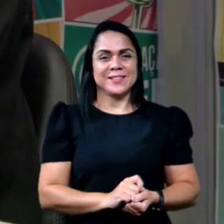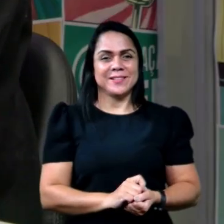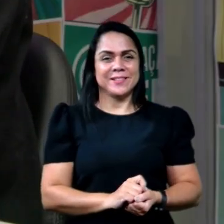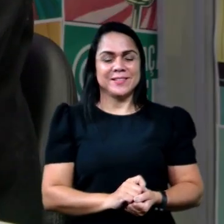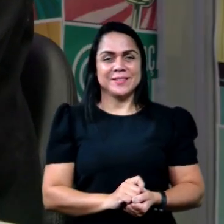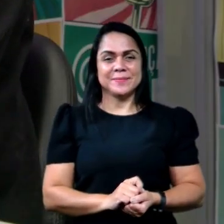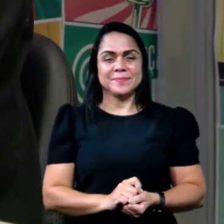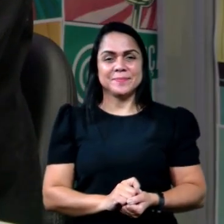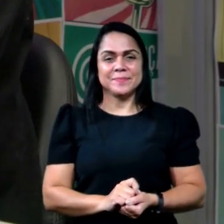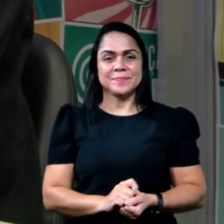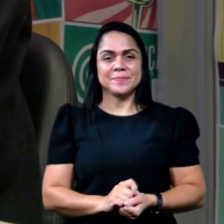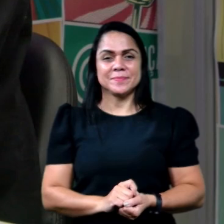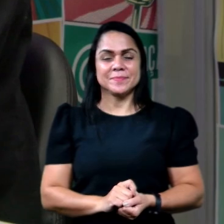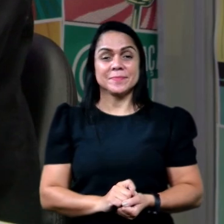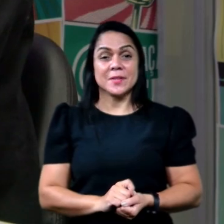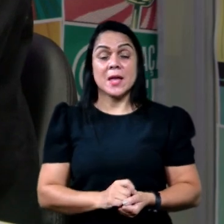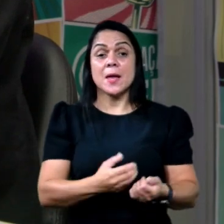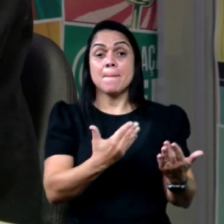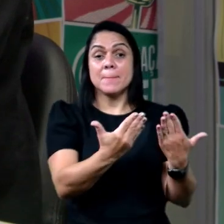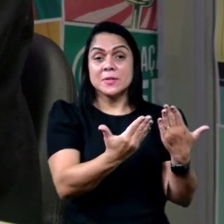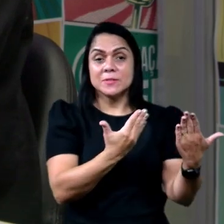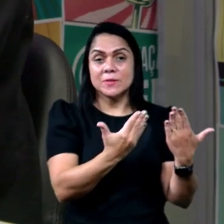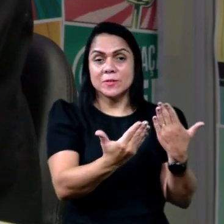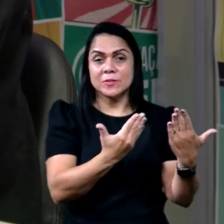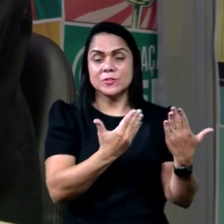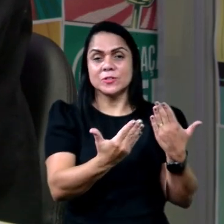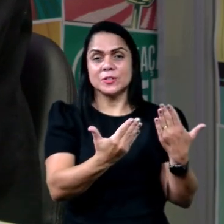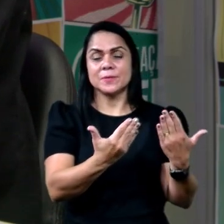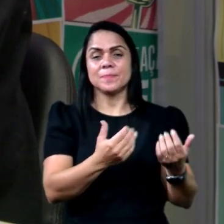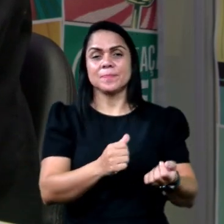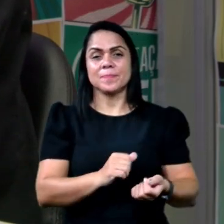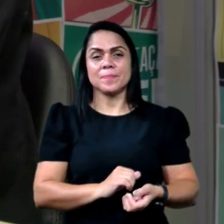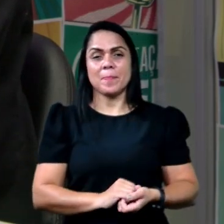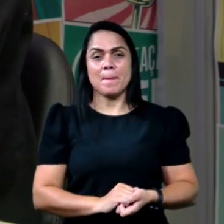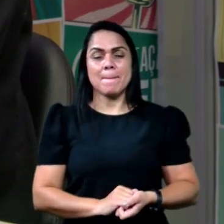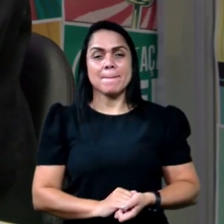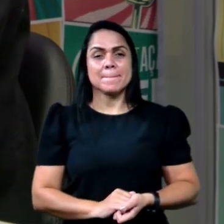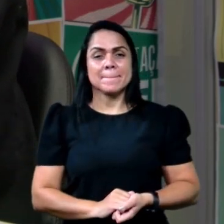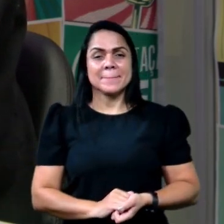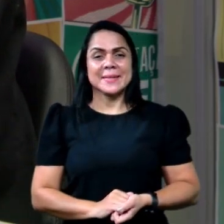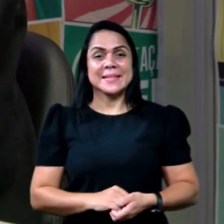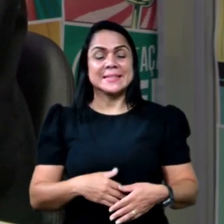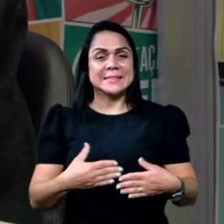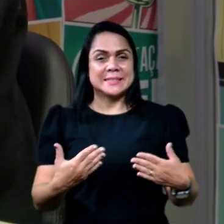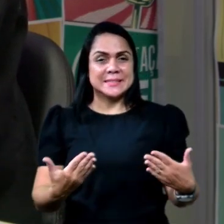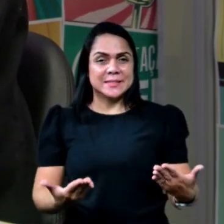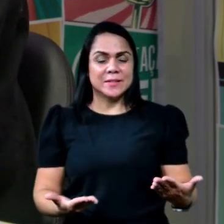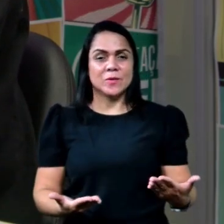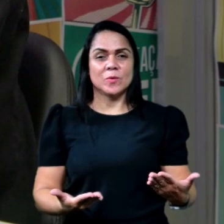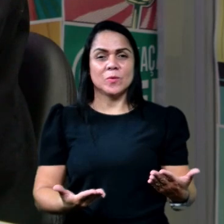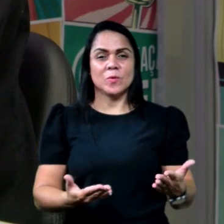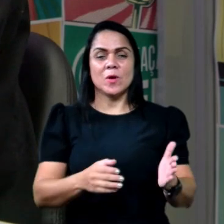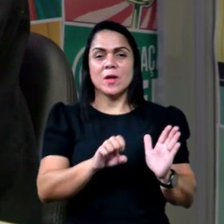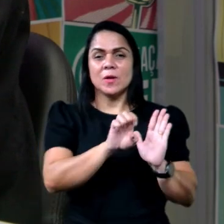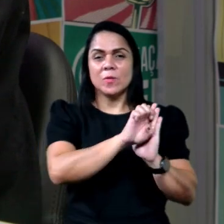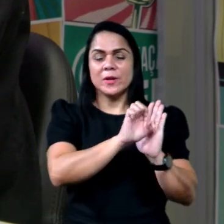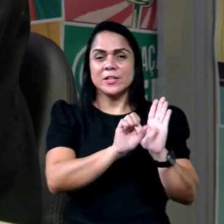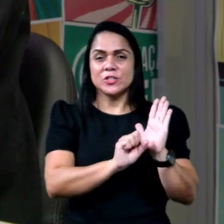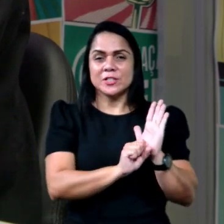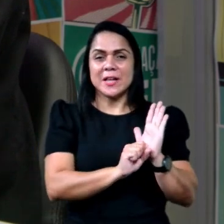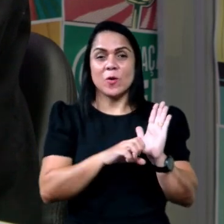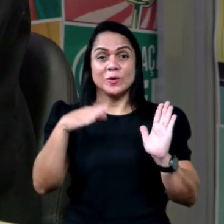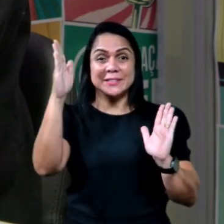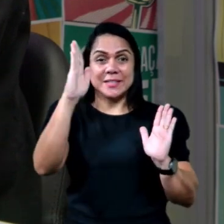doutora. Em psicologia, a gente tem isso em comum. E ele era um edital nacional do IFE Sul de Minas. A